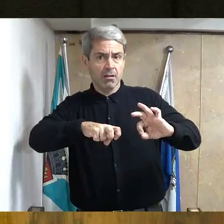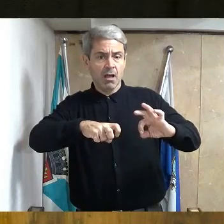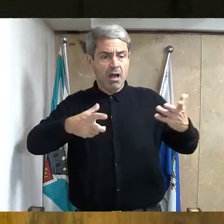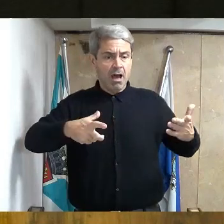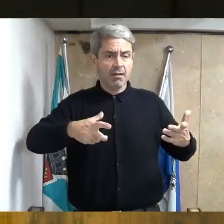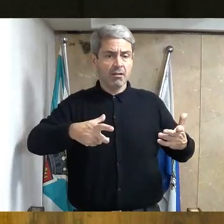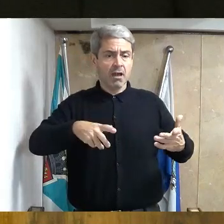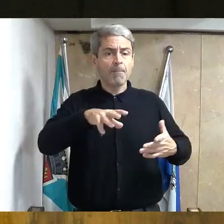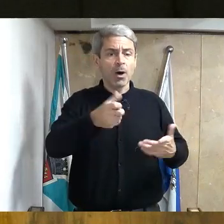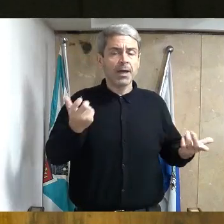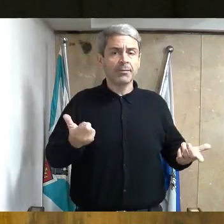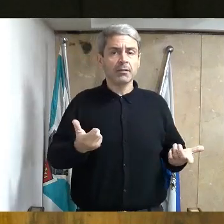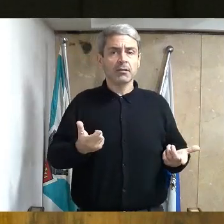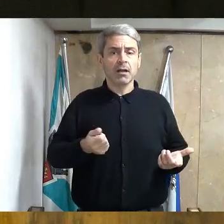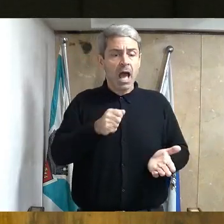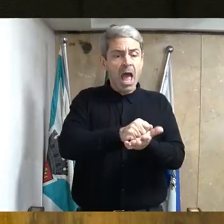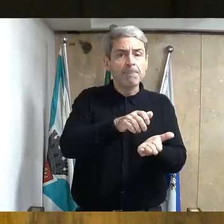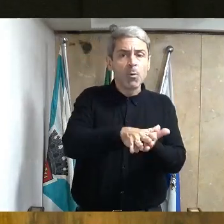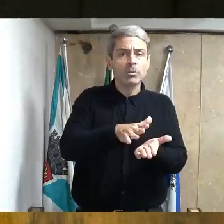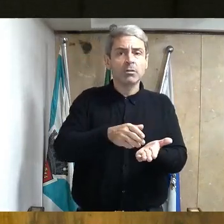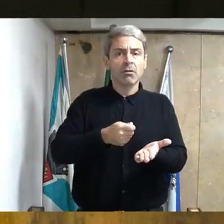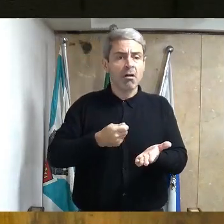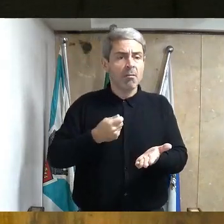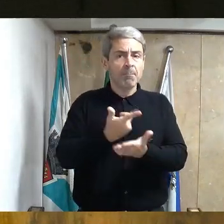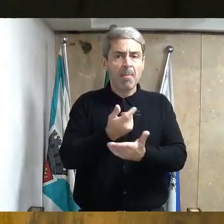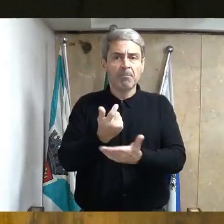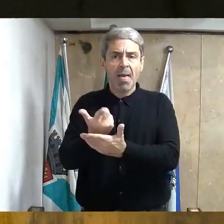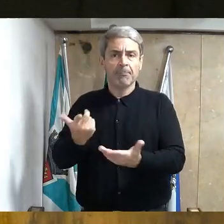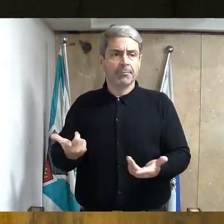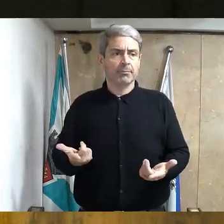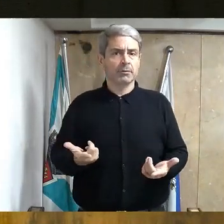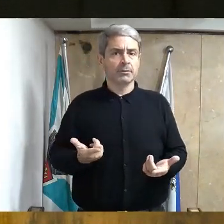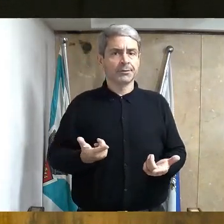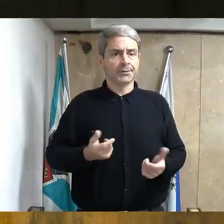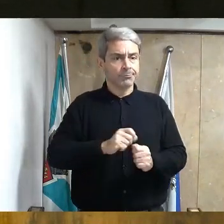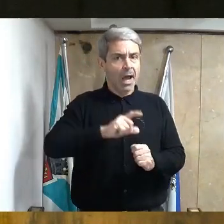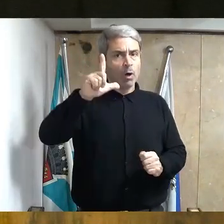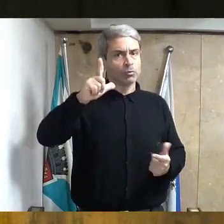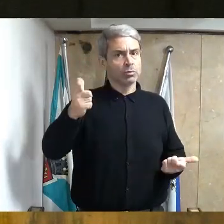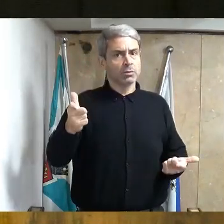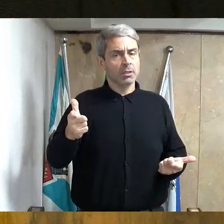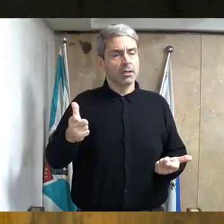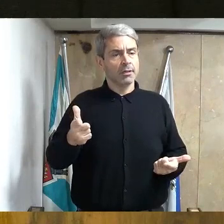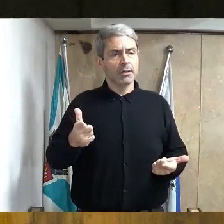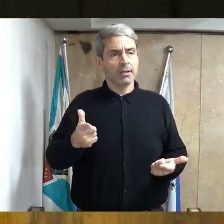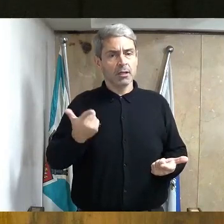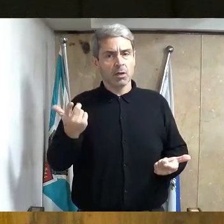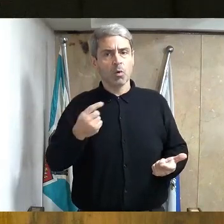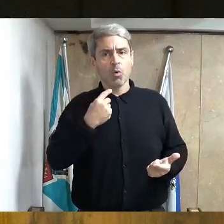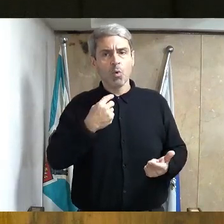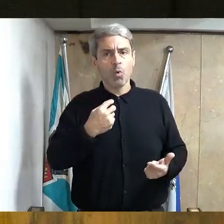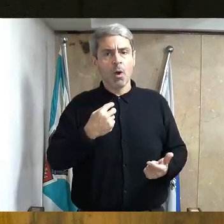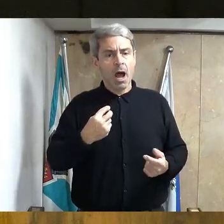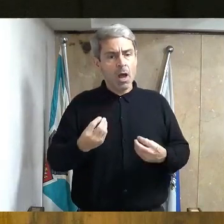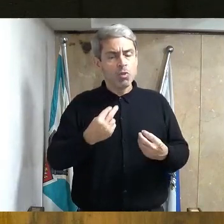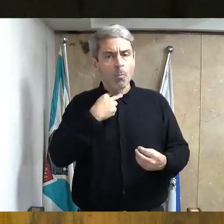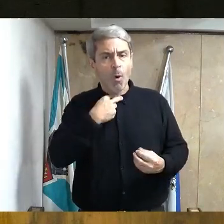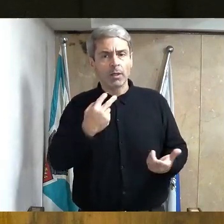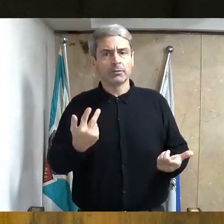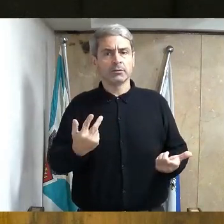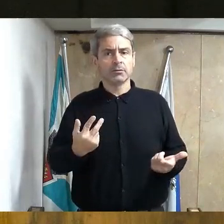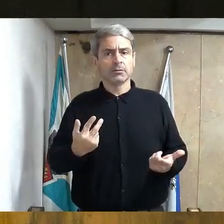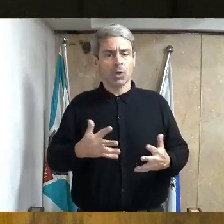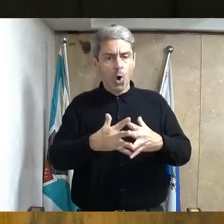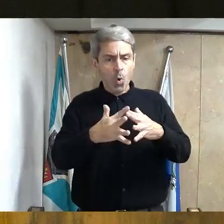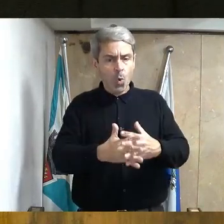ter sido notificado e não rebocado, e muitas das vezes ali trazendo um transtorno a